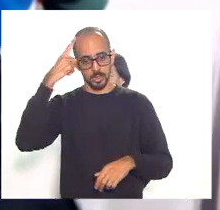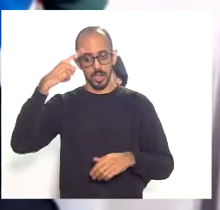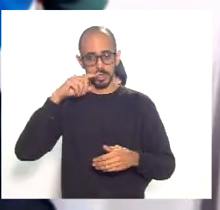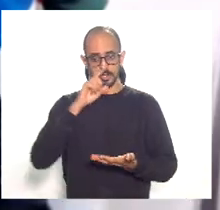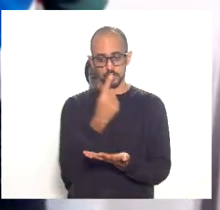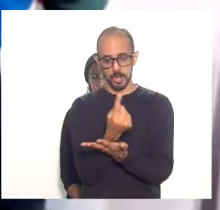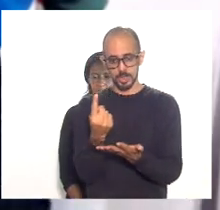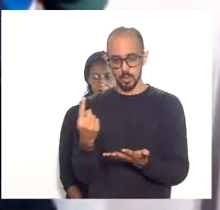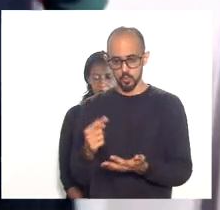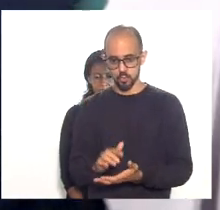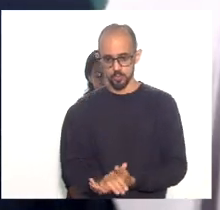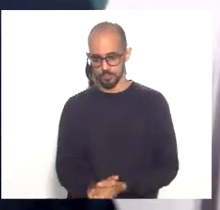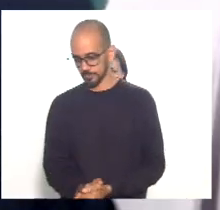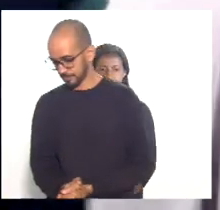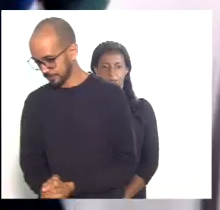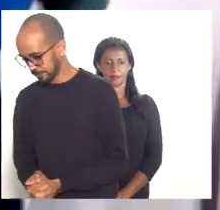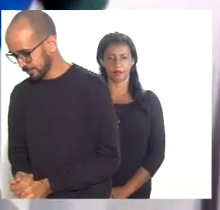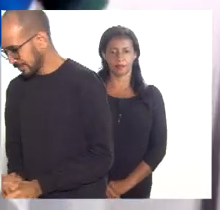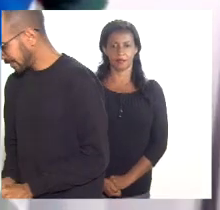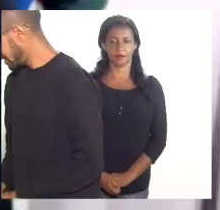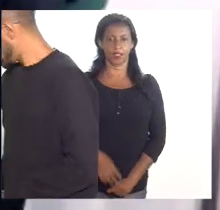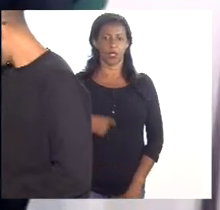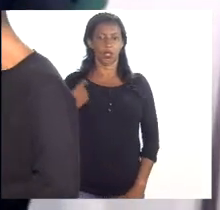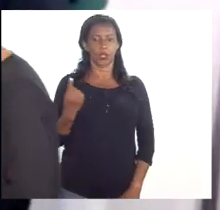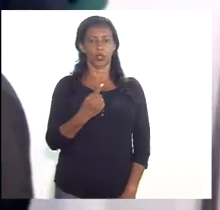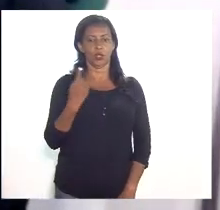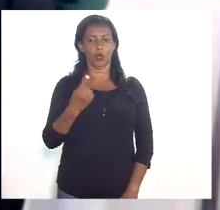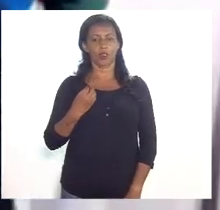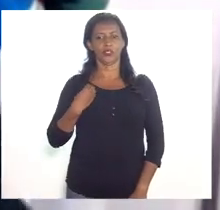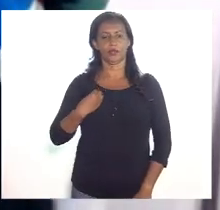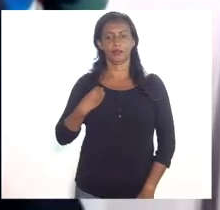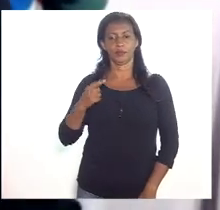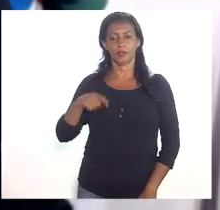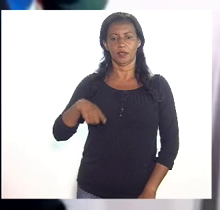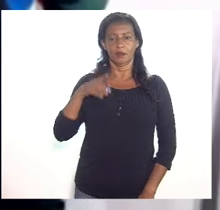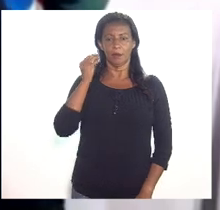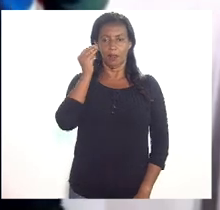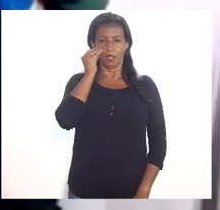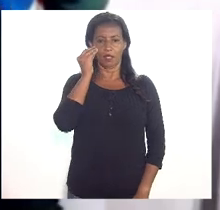dos outros, porque nós estamos aqui, além de tudo, para dar exemplo.